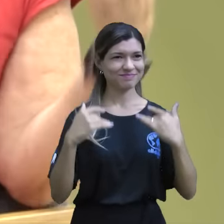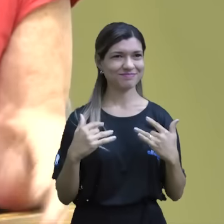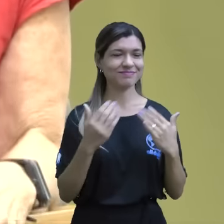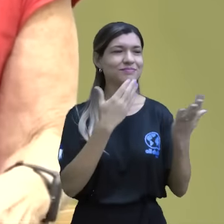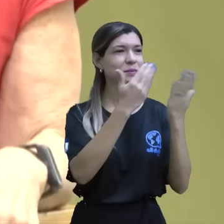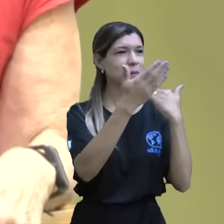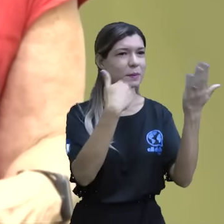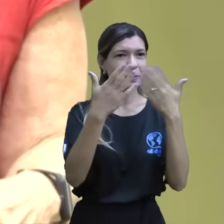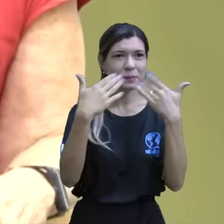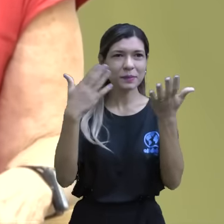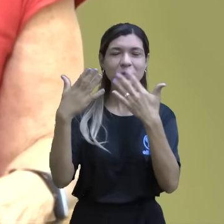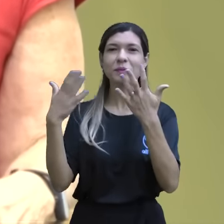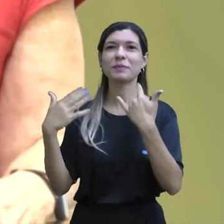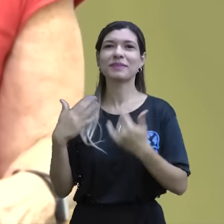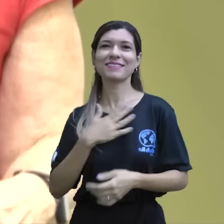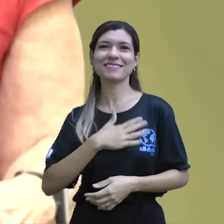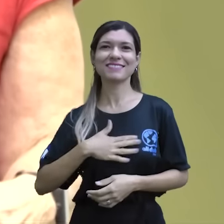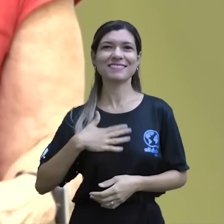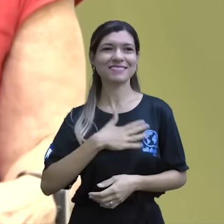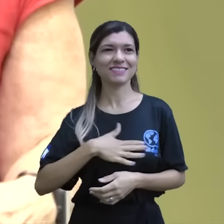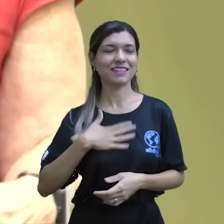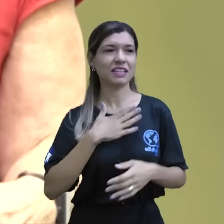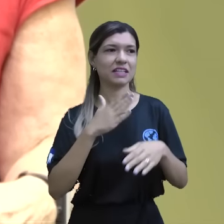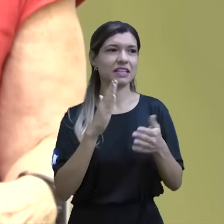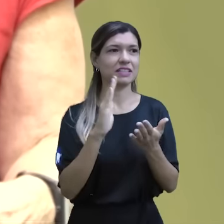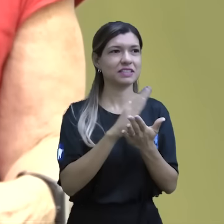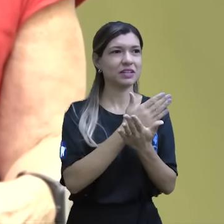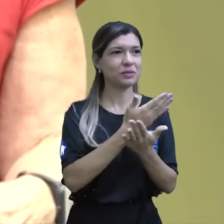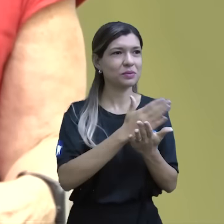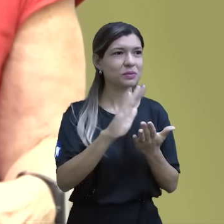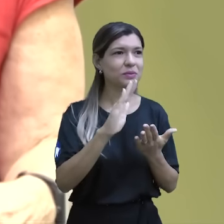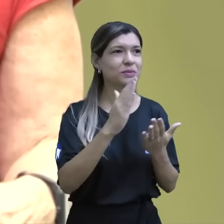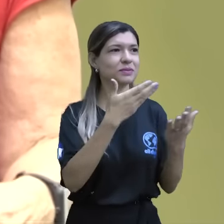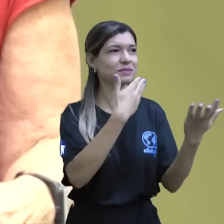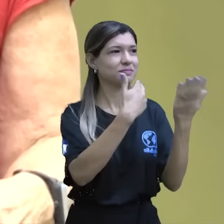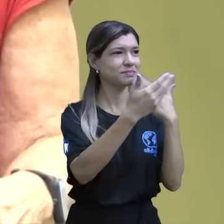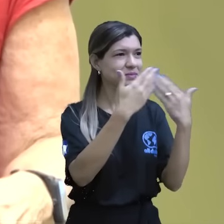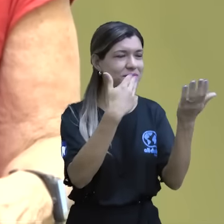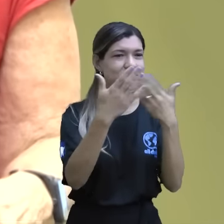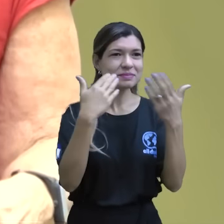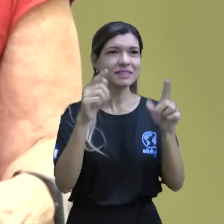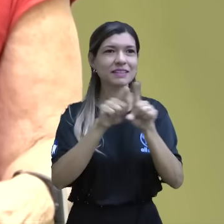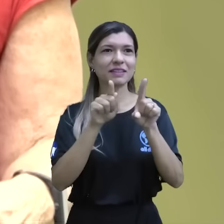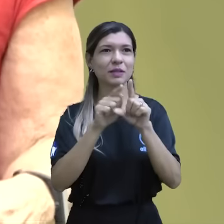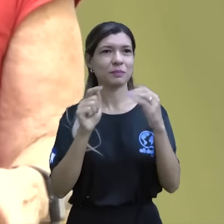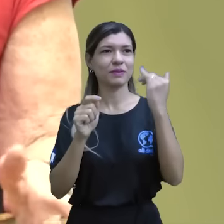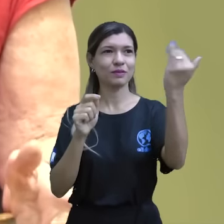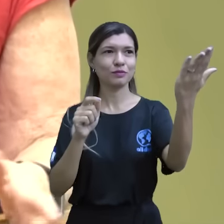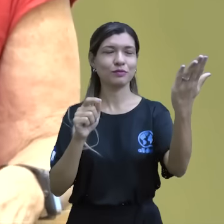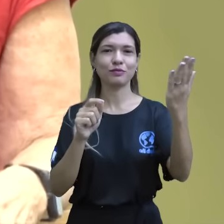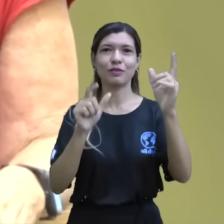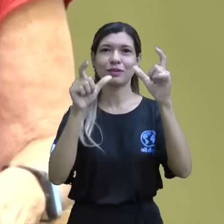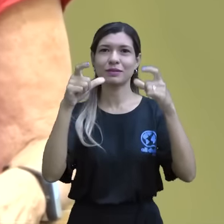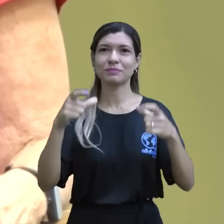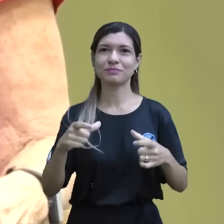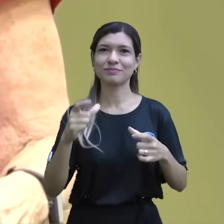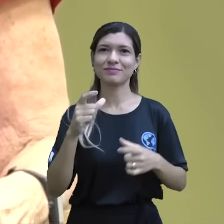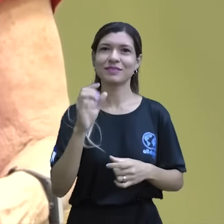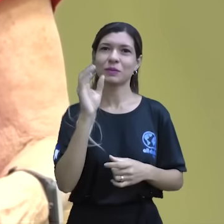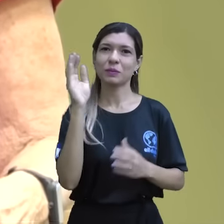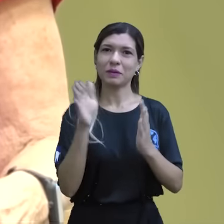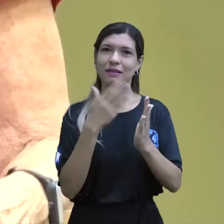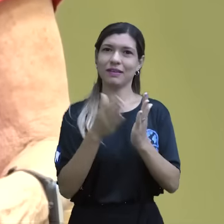já pesquisei muito aí, fico contente de ver como está bem tratada pelo CCBB. E uma alegria estar aqui